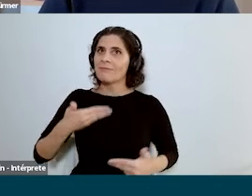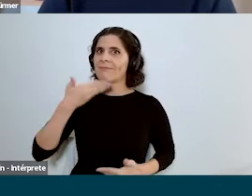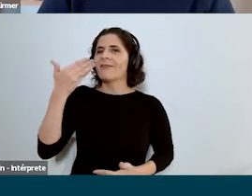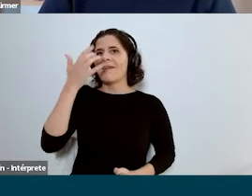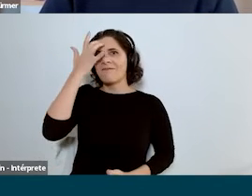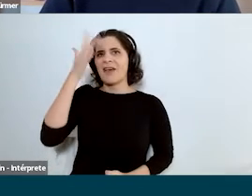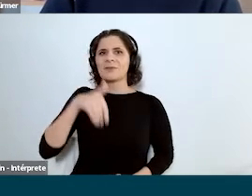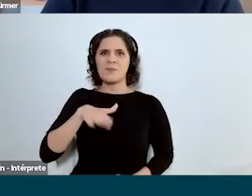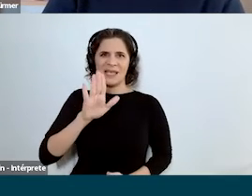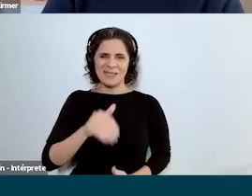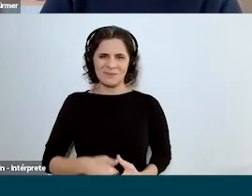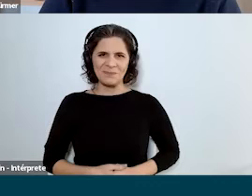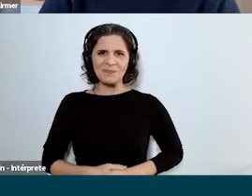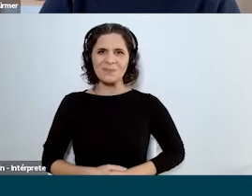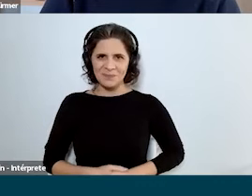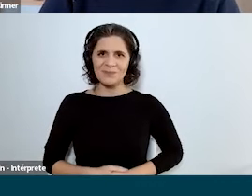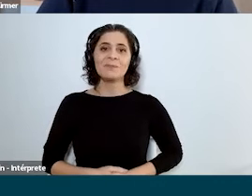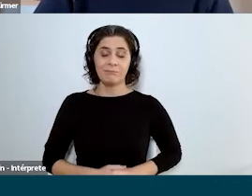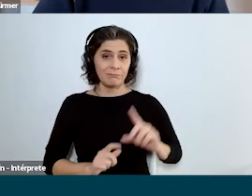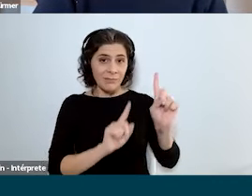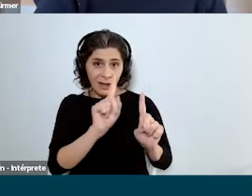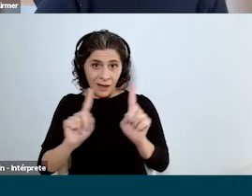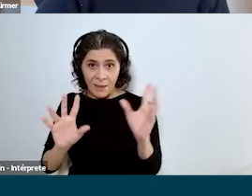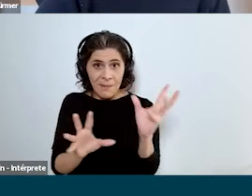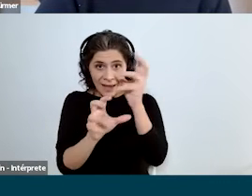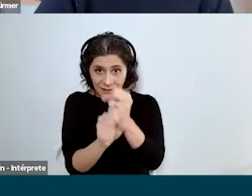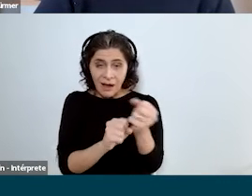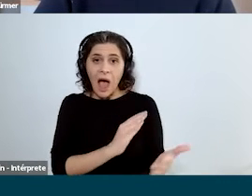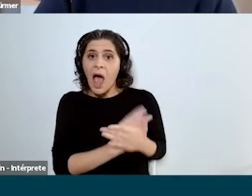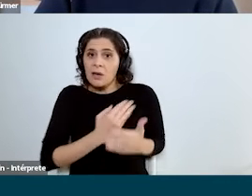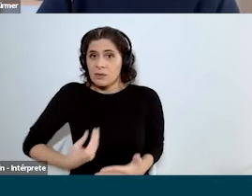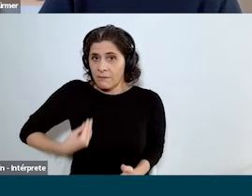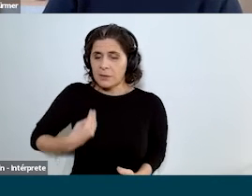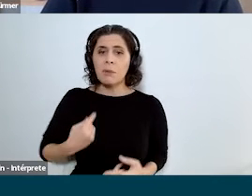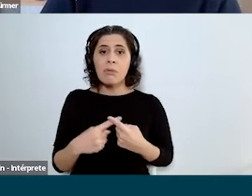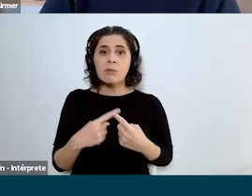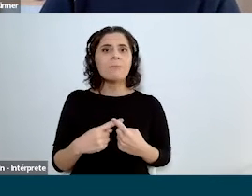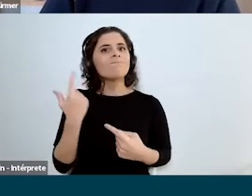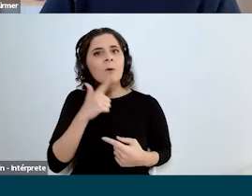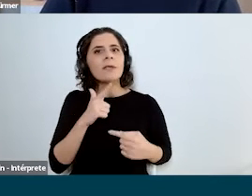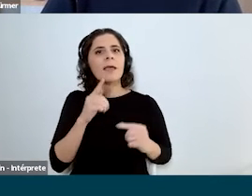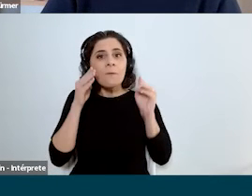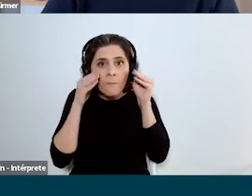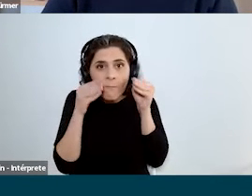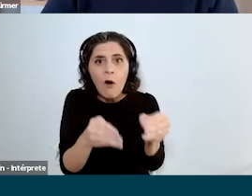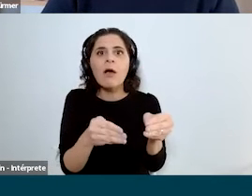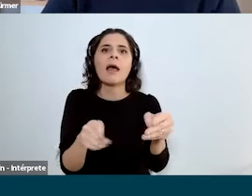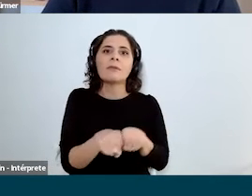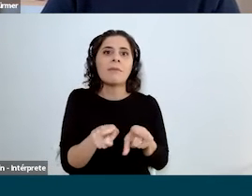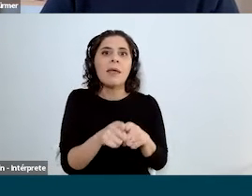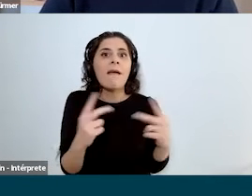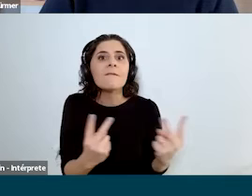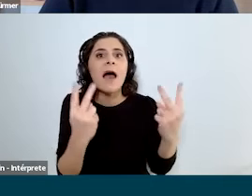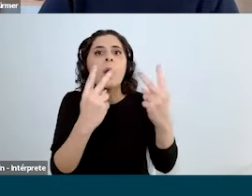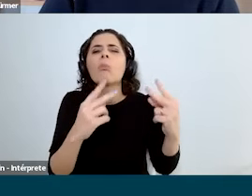ficou mais fácil. Vamos lá. As métricas facilitam a nossa vida porque garantem que a gente esteja focado em entregar valor e ter